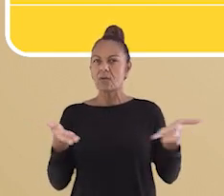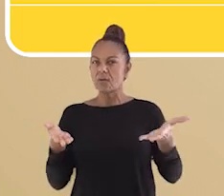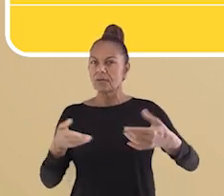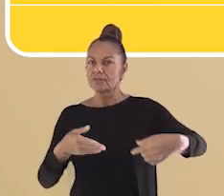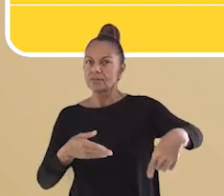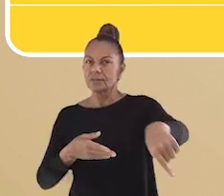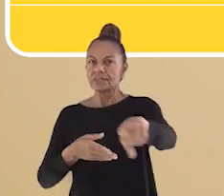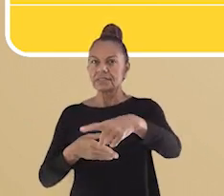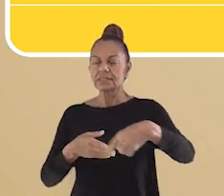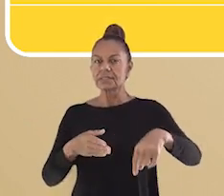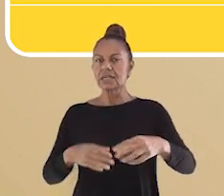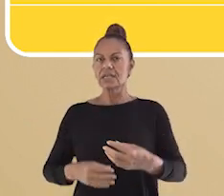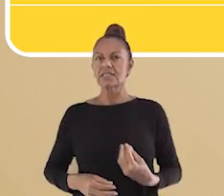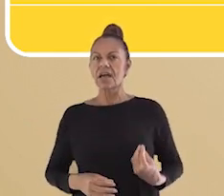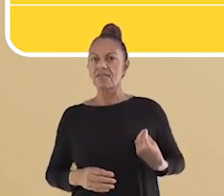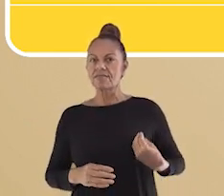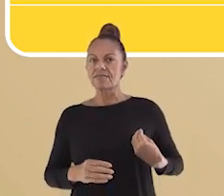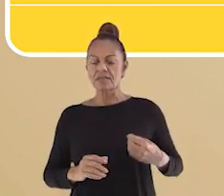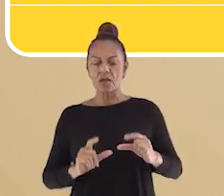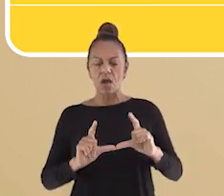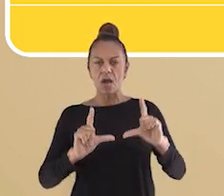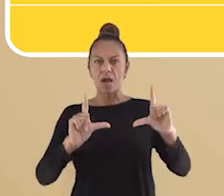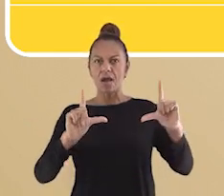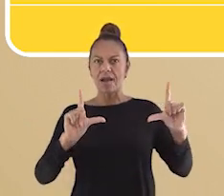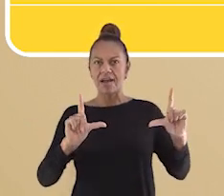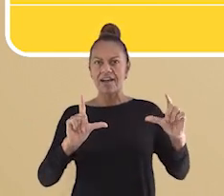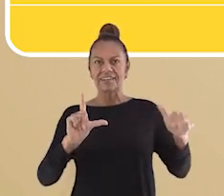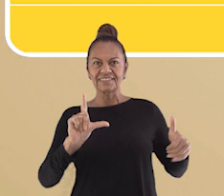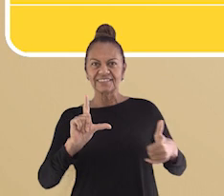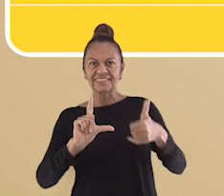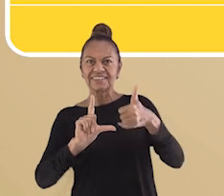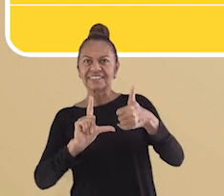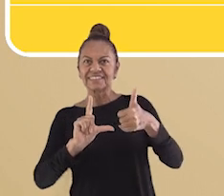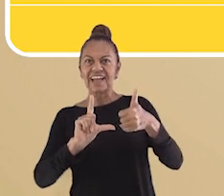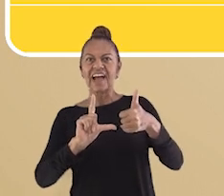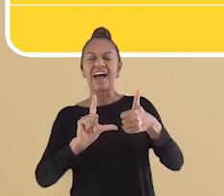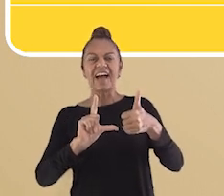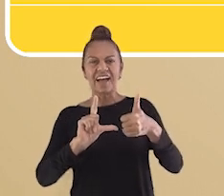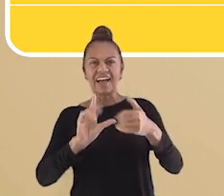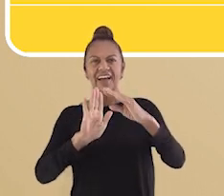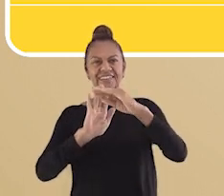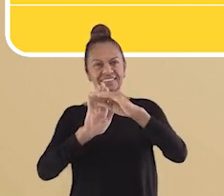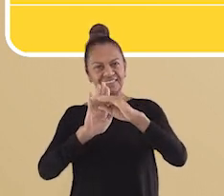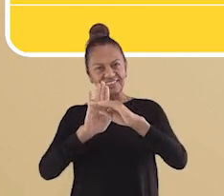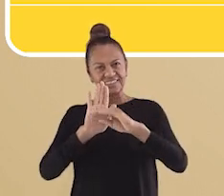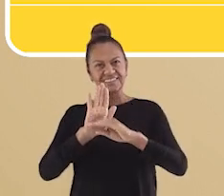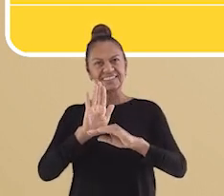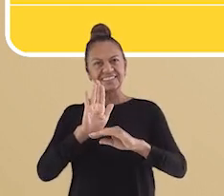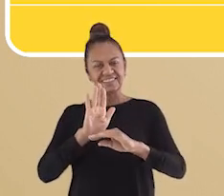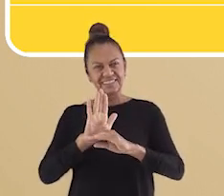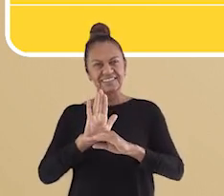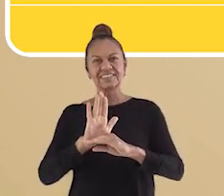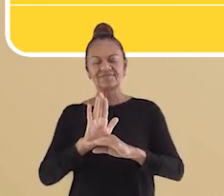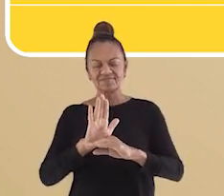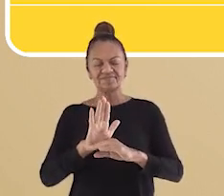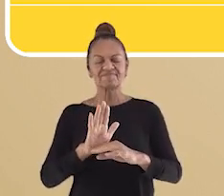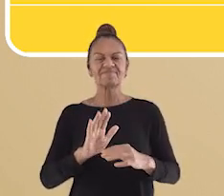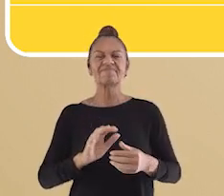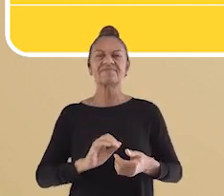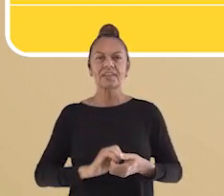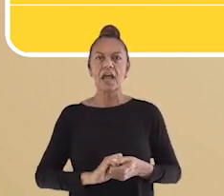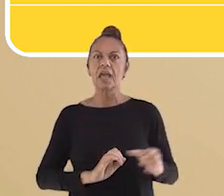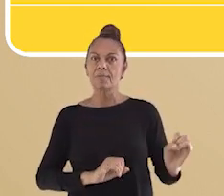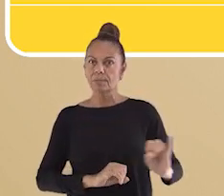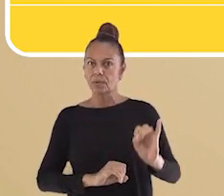nossa aula, apontando a câmera do seu celular para o QR Code que aparece na tela? Não deixe de fazer,